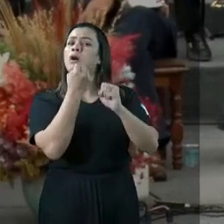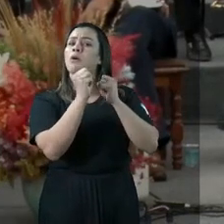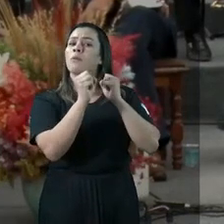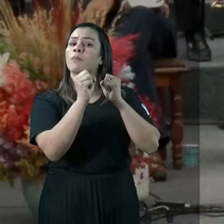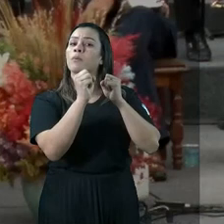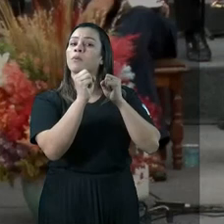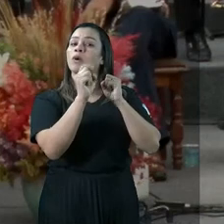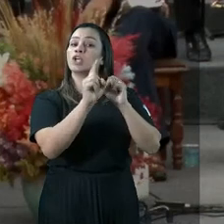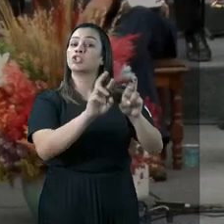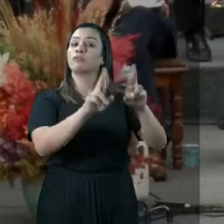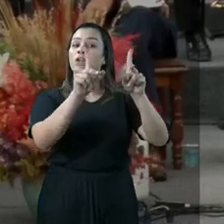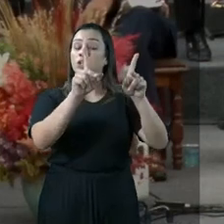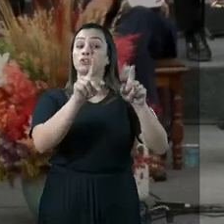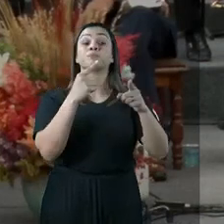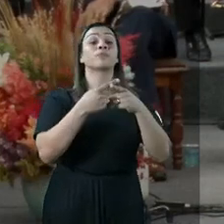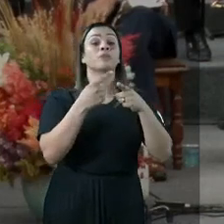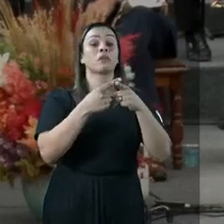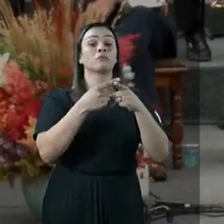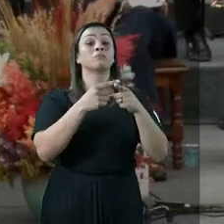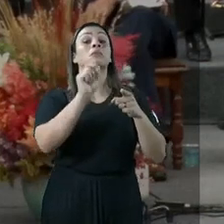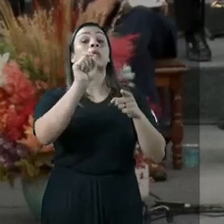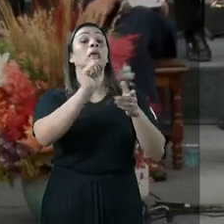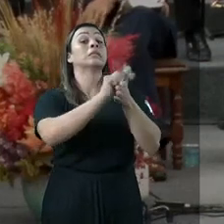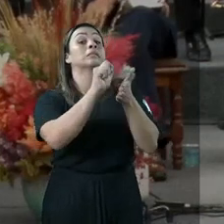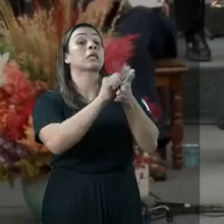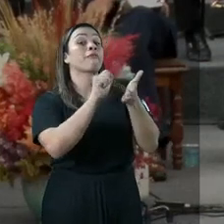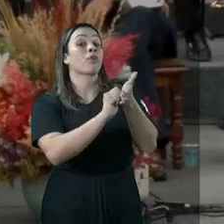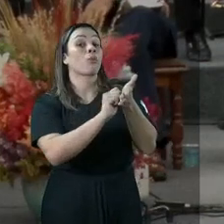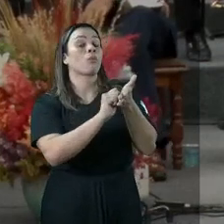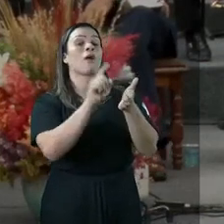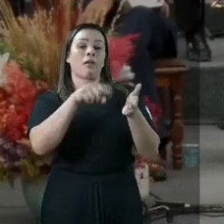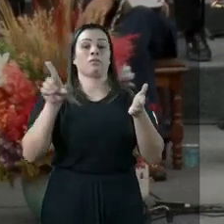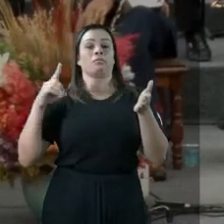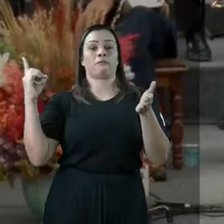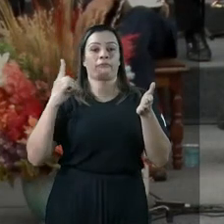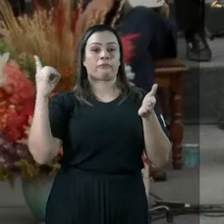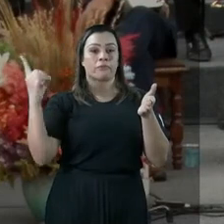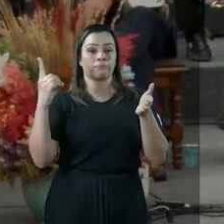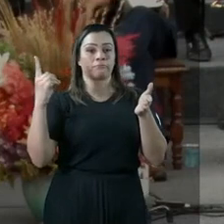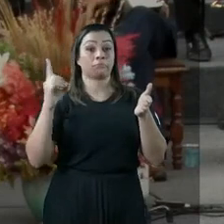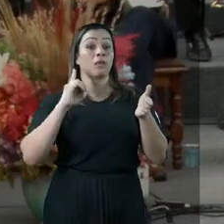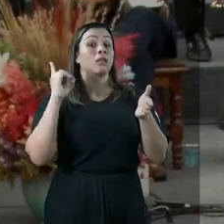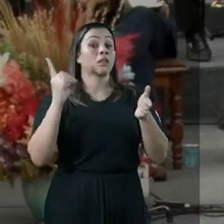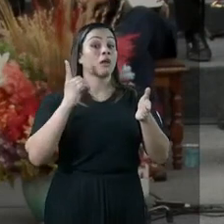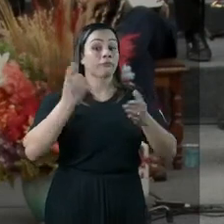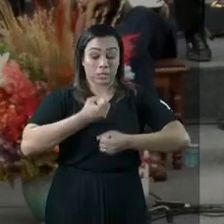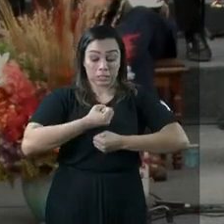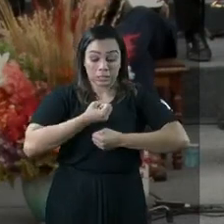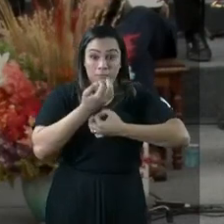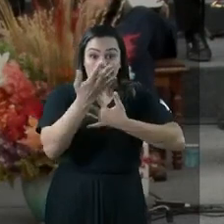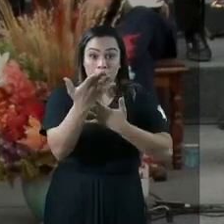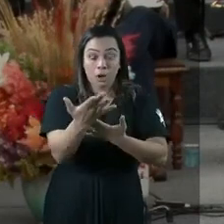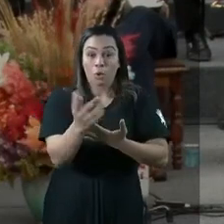davídica. O salmista Davi, no Salmo 24, expressa como é que